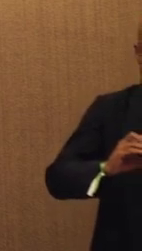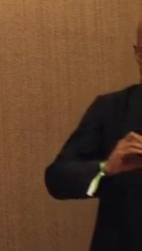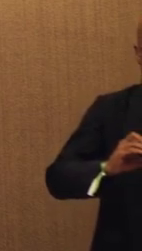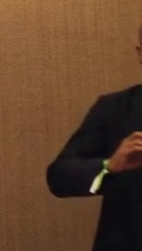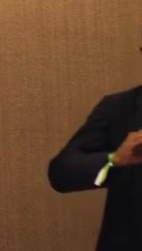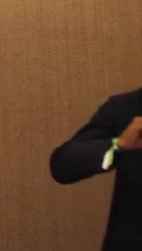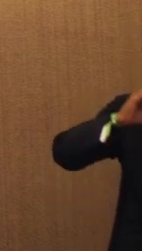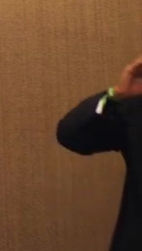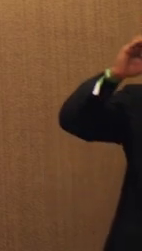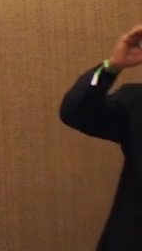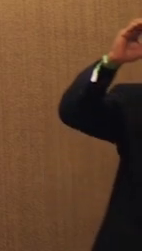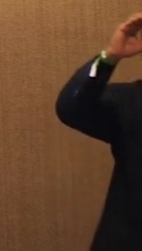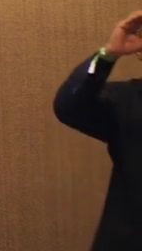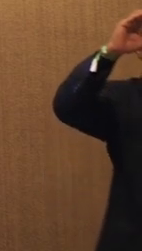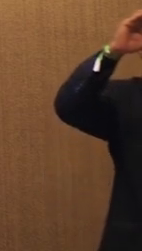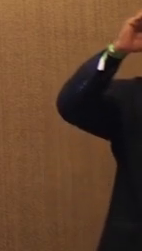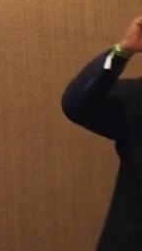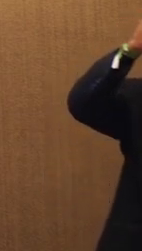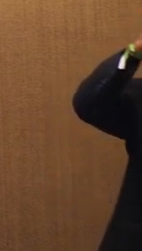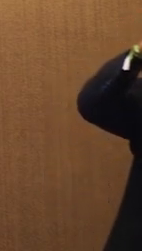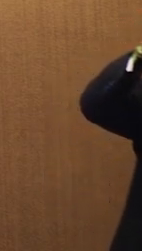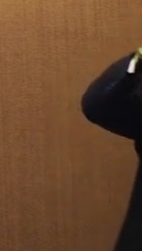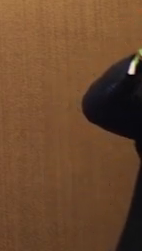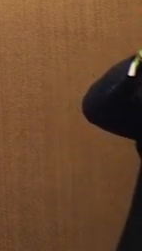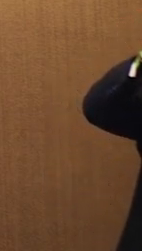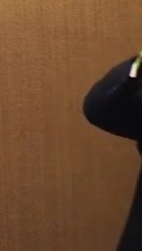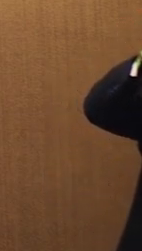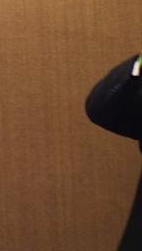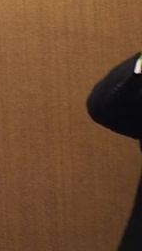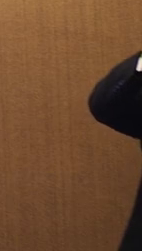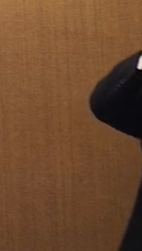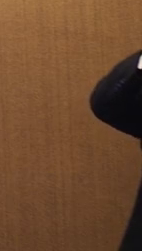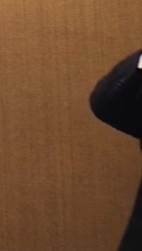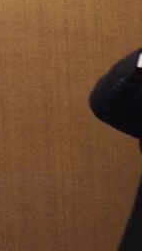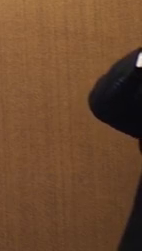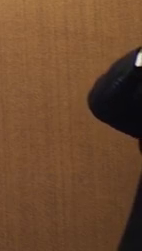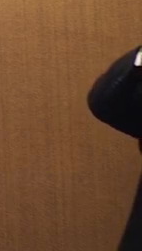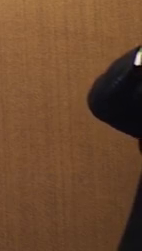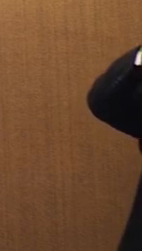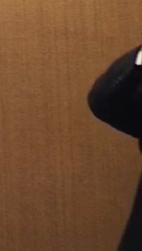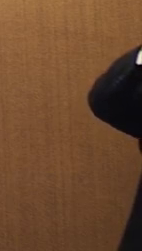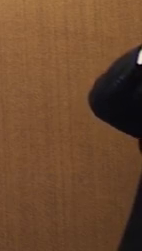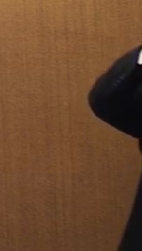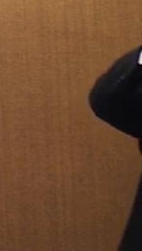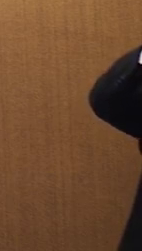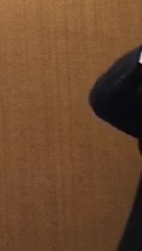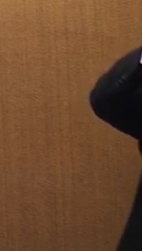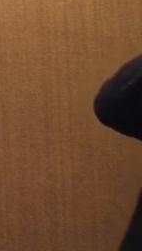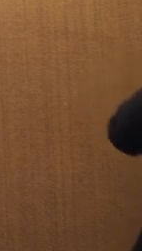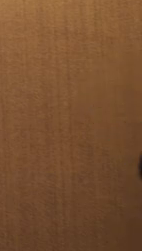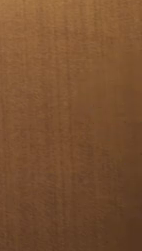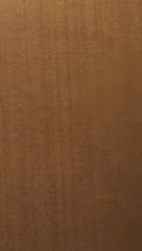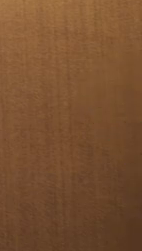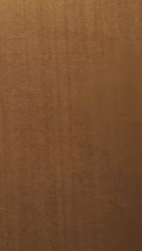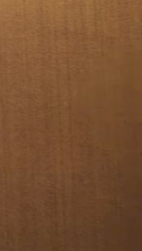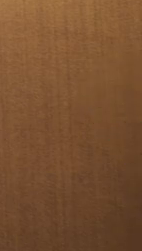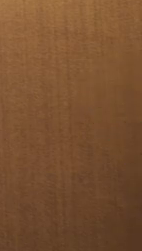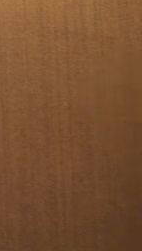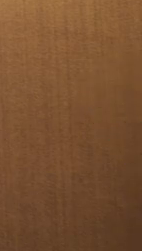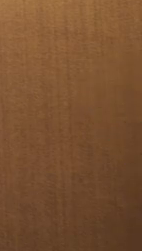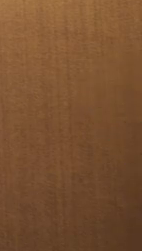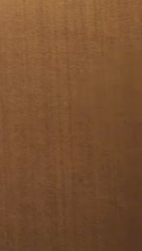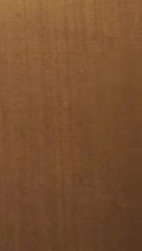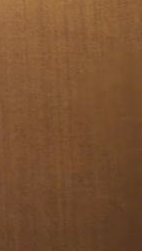de boa, nós vamos ter dinheiro para contratar profissionais para fazer numa cidade pequena, num partido